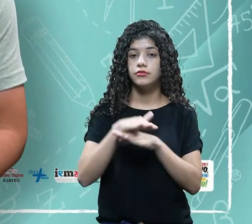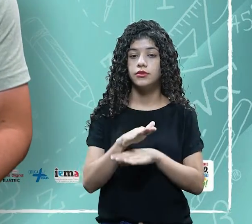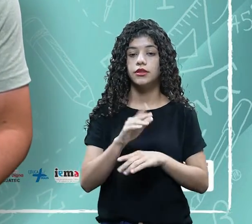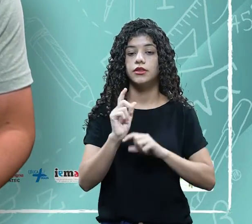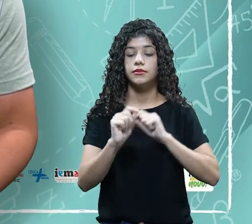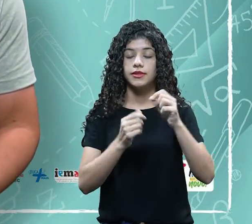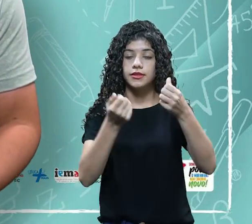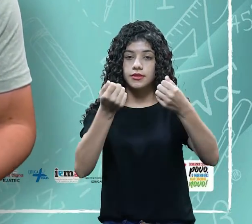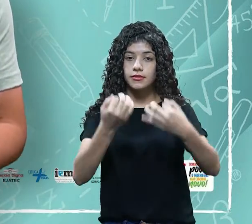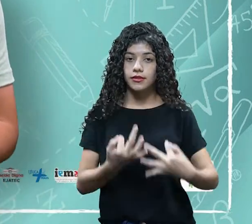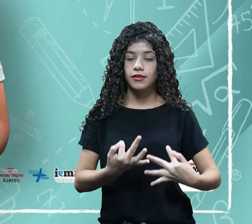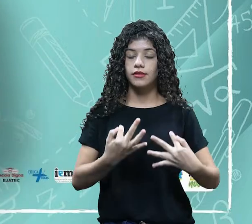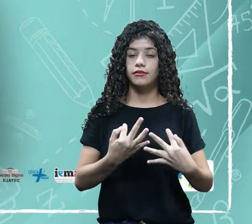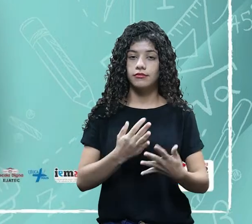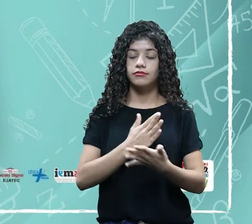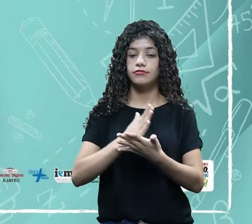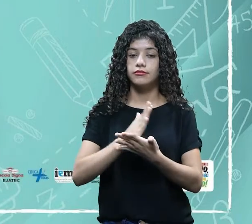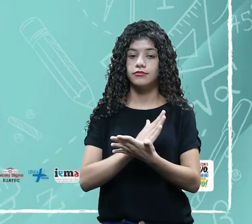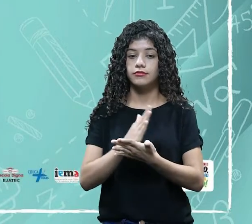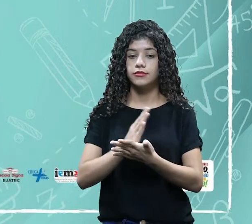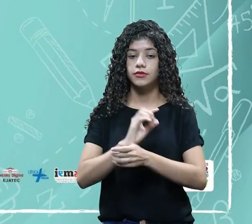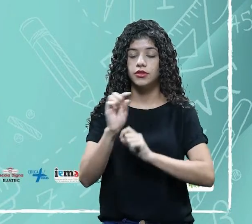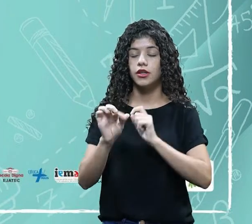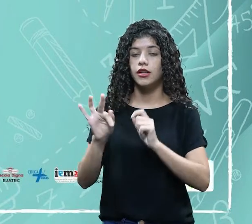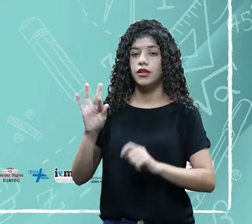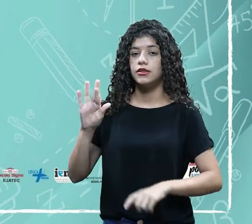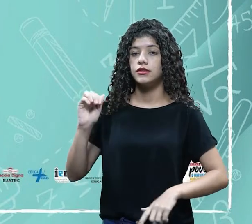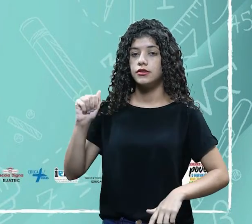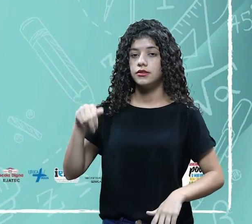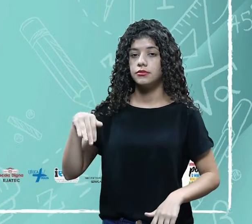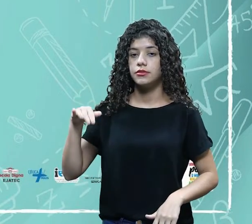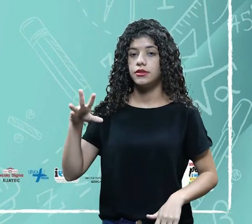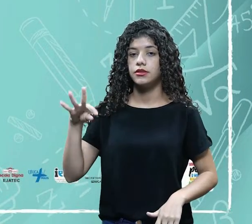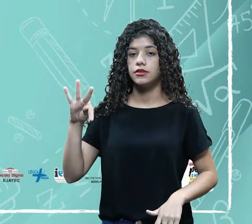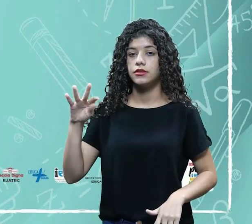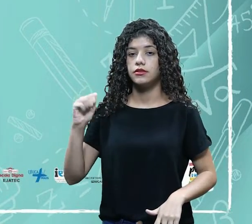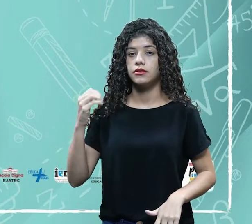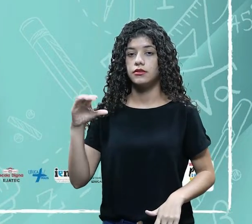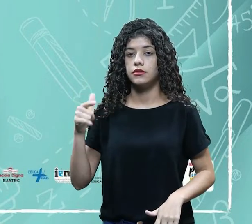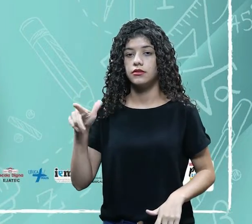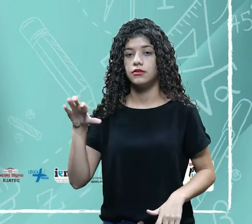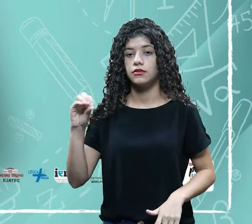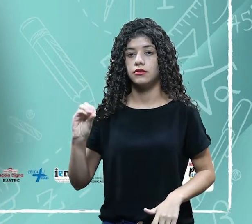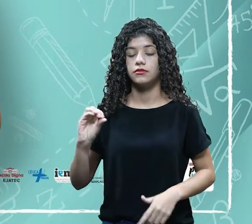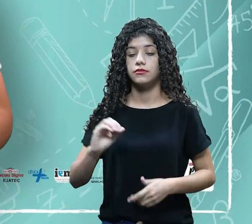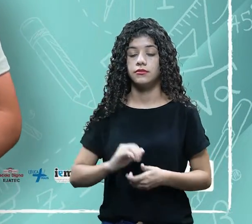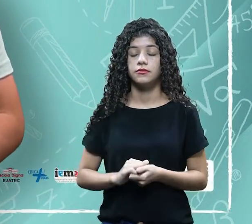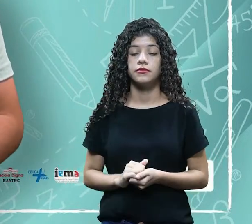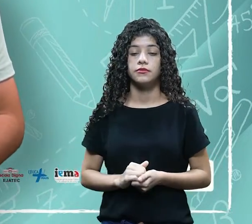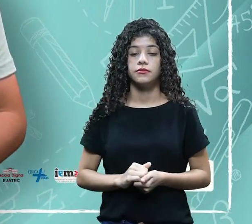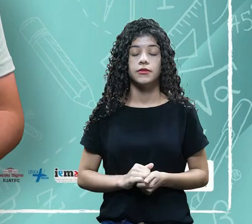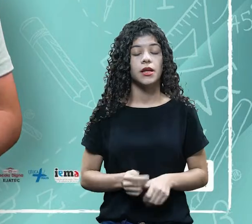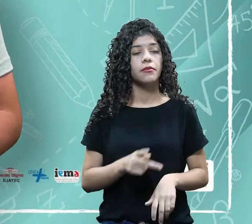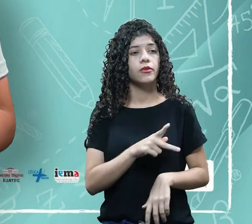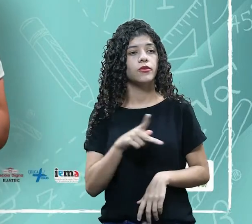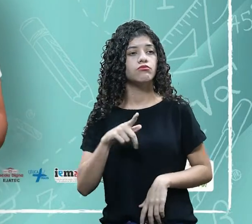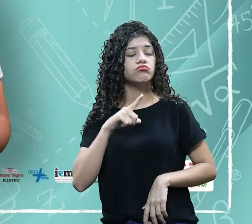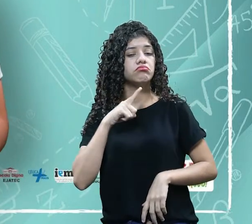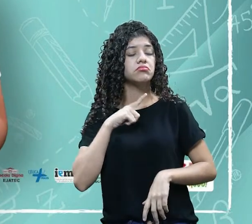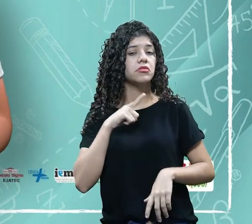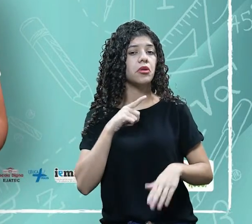esclarecer algumas coisas a respeito da tramitação. Então, vamos lá. Bom, professor, existe